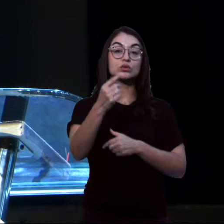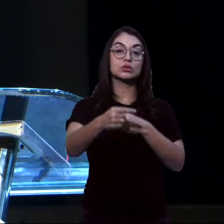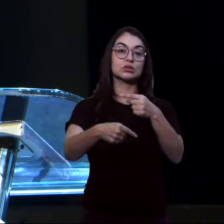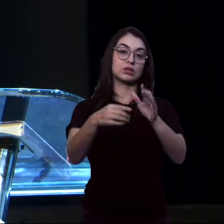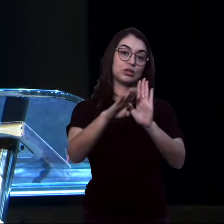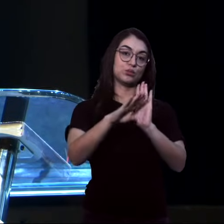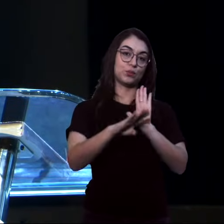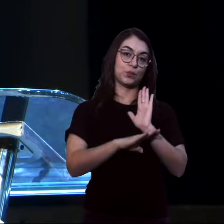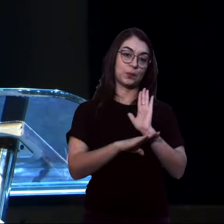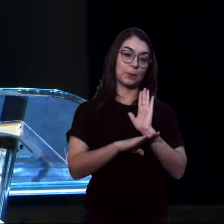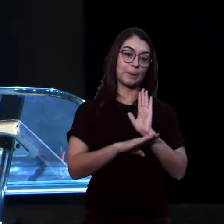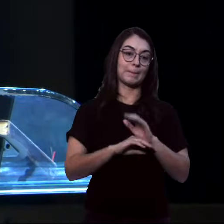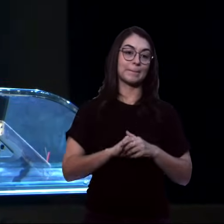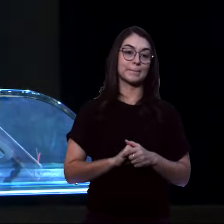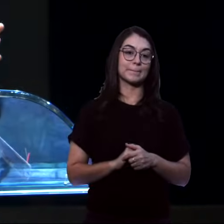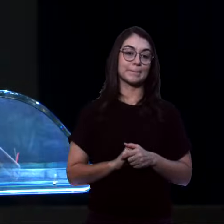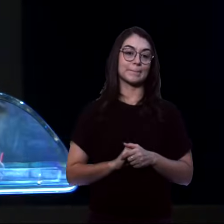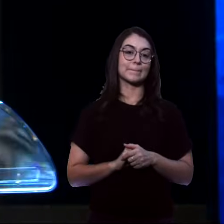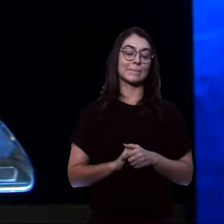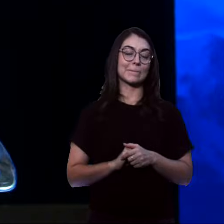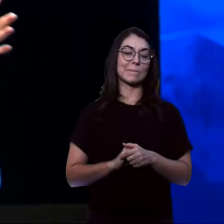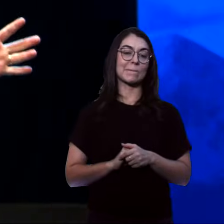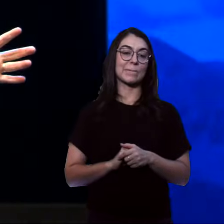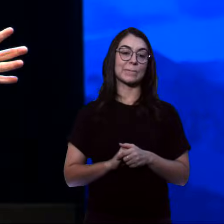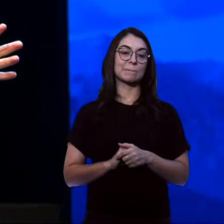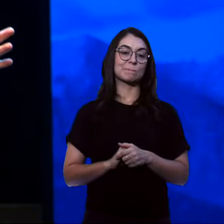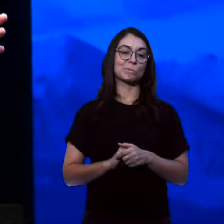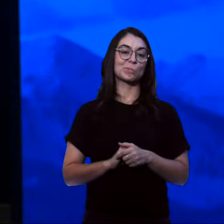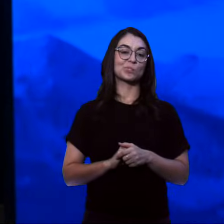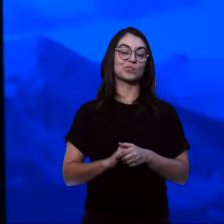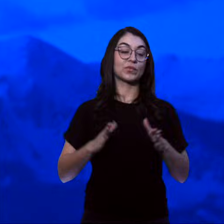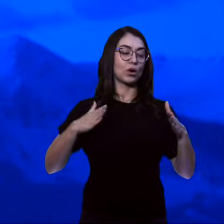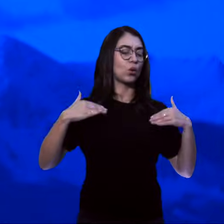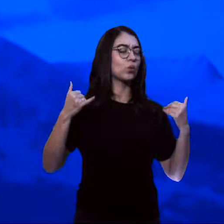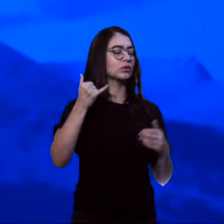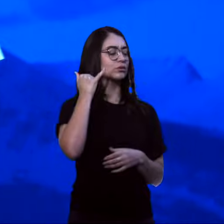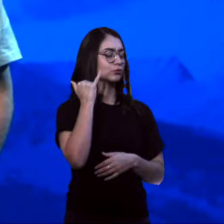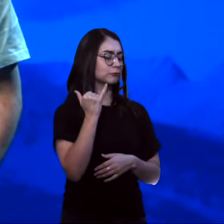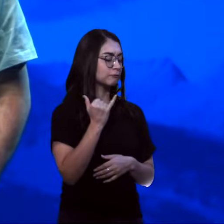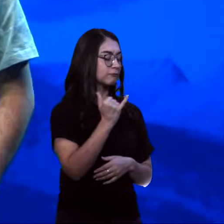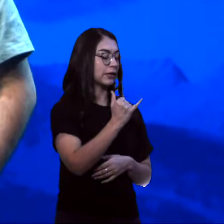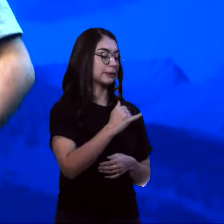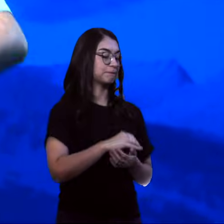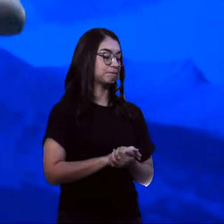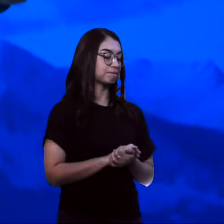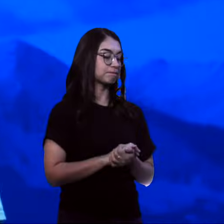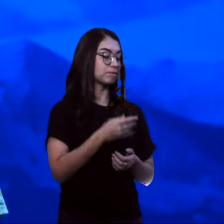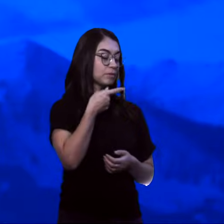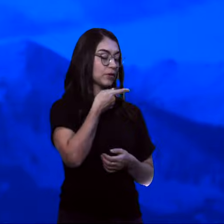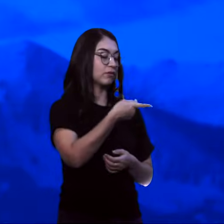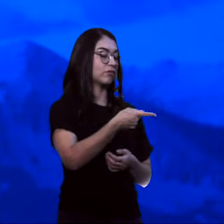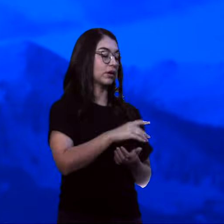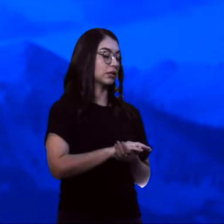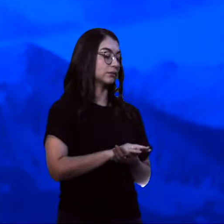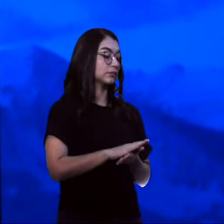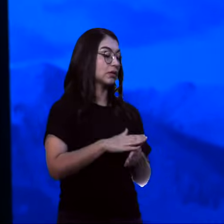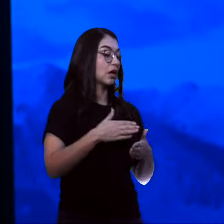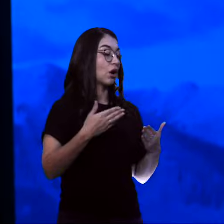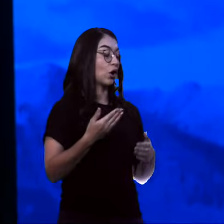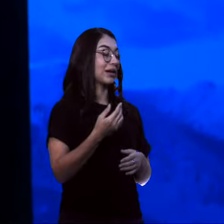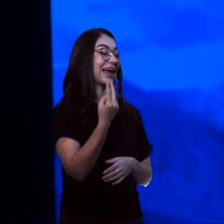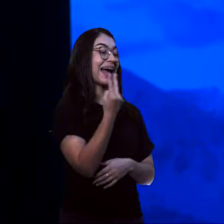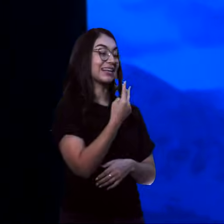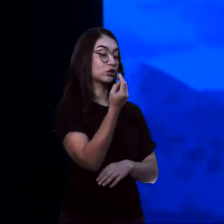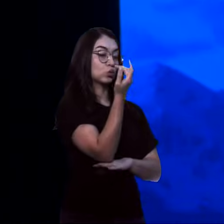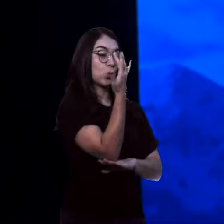diante. O Espírito diz por meio do anjo o seguinte, ele fala, olha, as duas